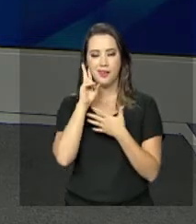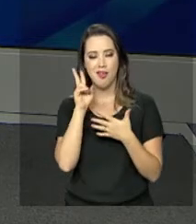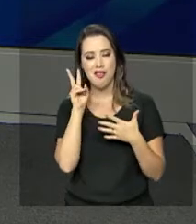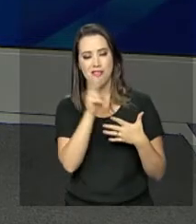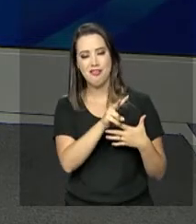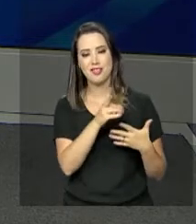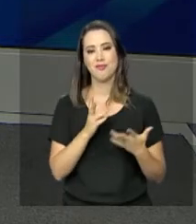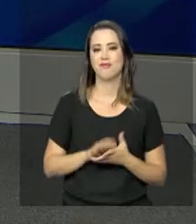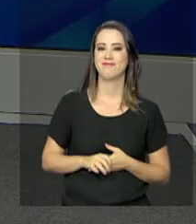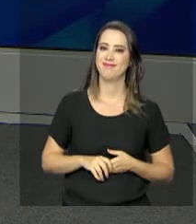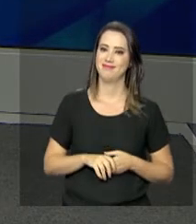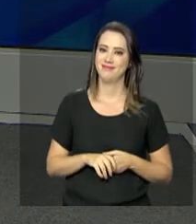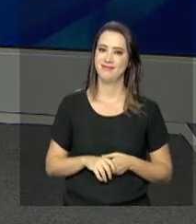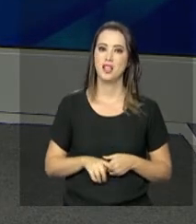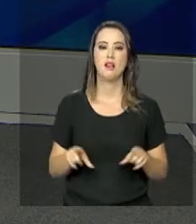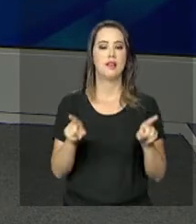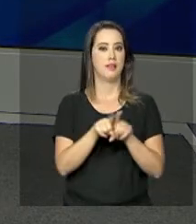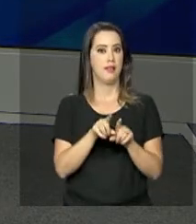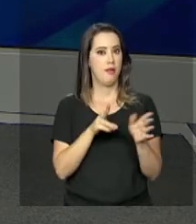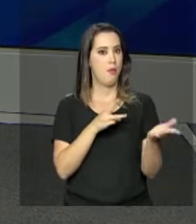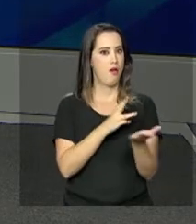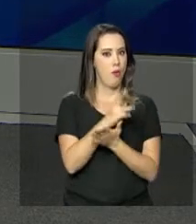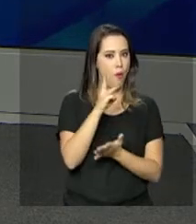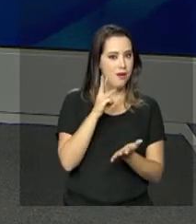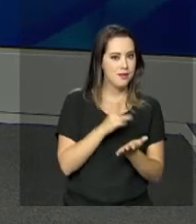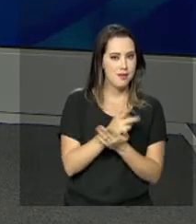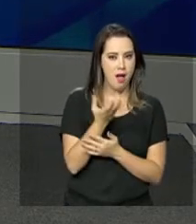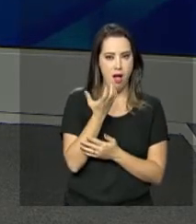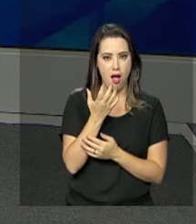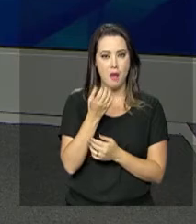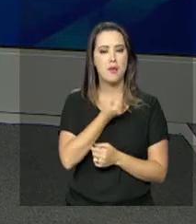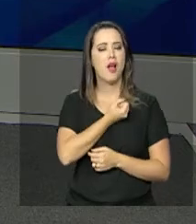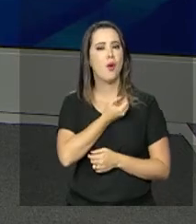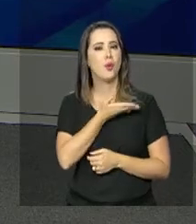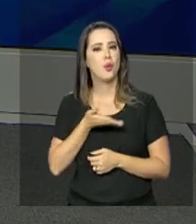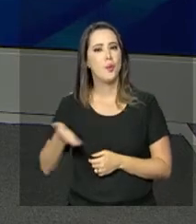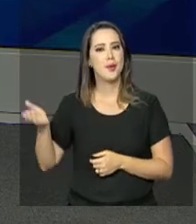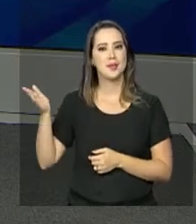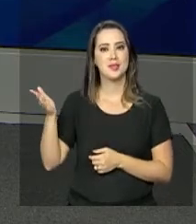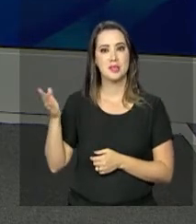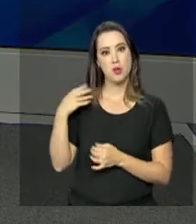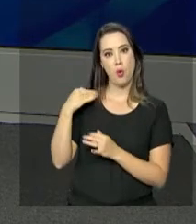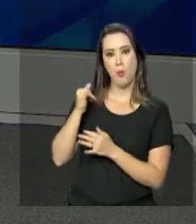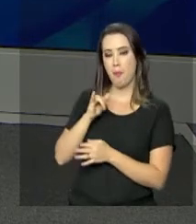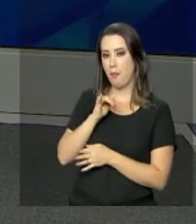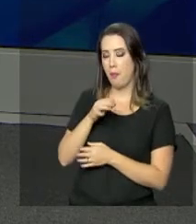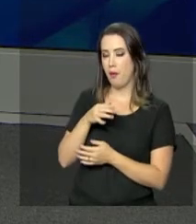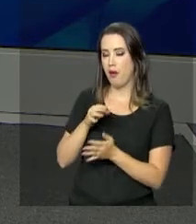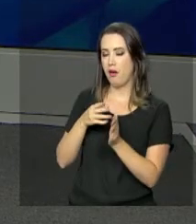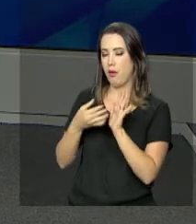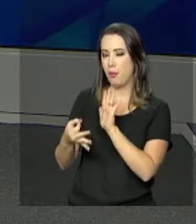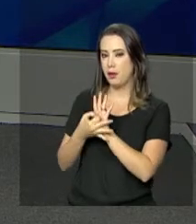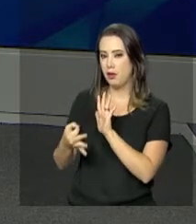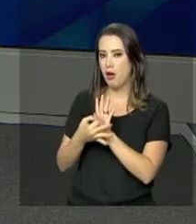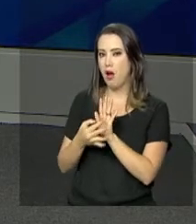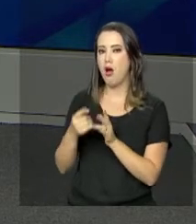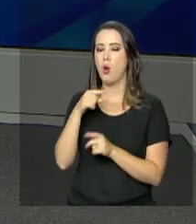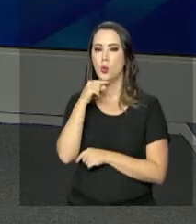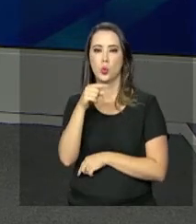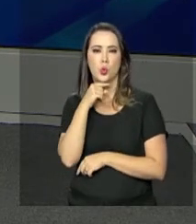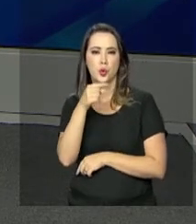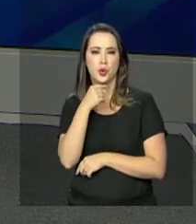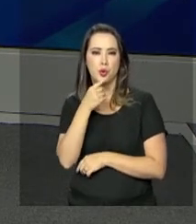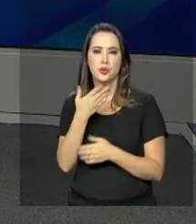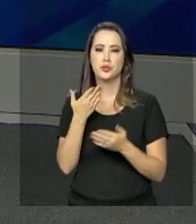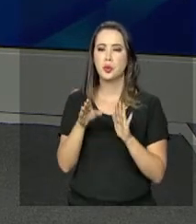nbr no twitter e ainda tem o workshop anote o número e mande suas sugestões de reportagens ou dúvidas sobre